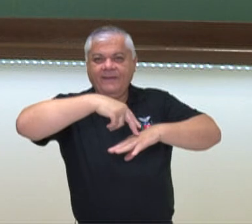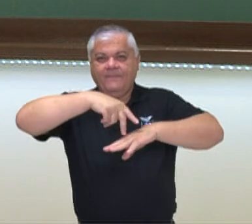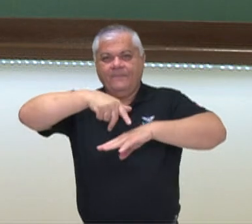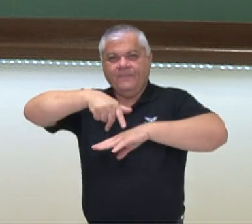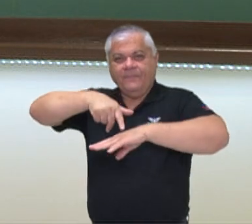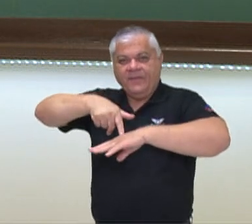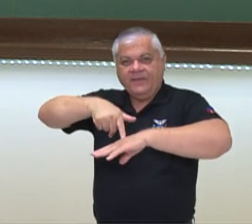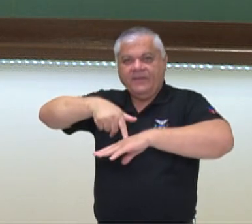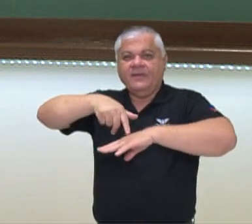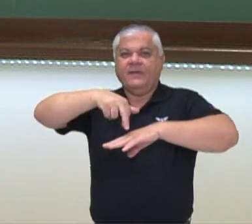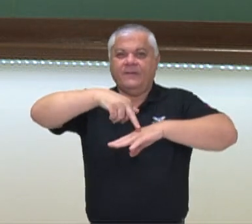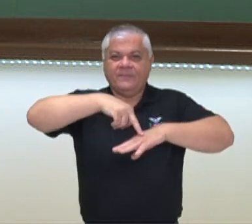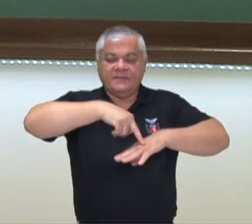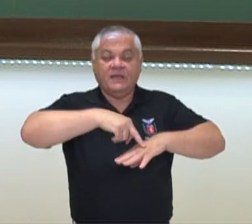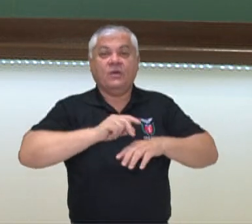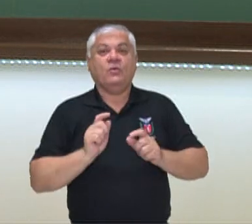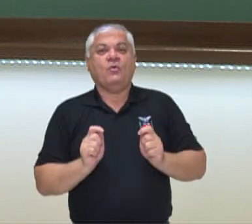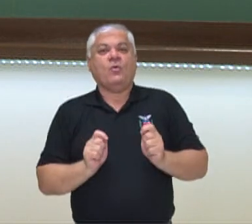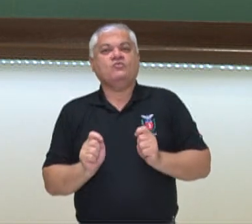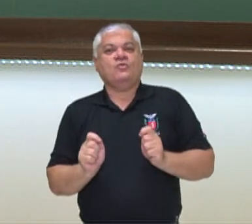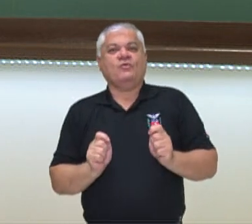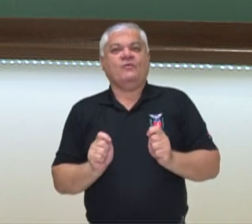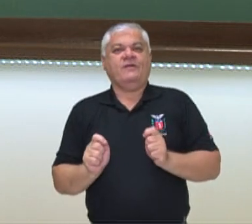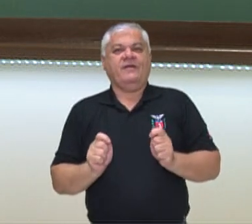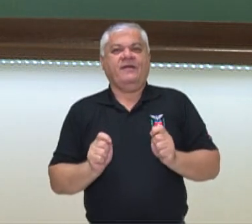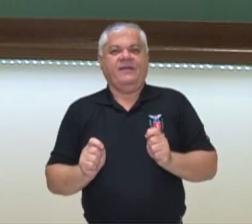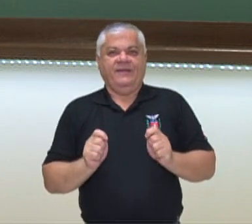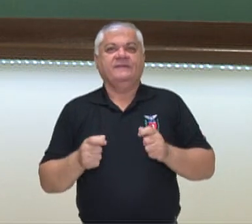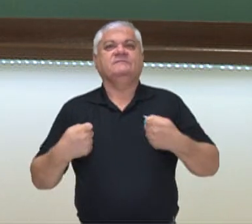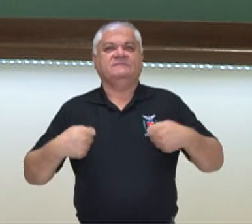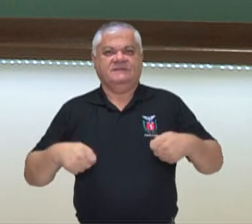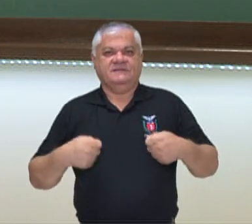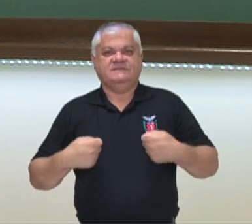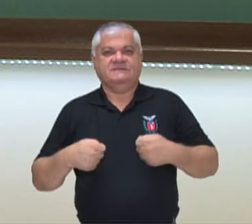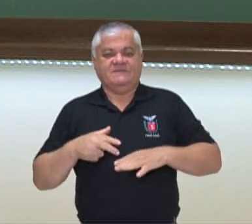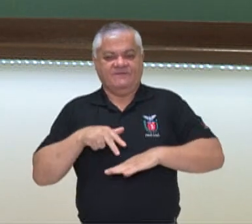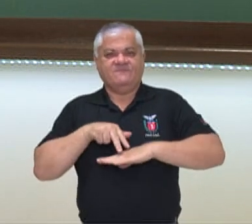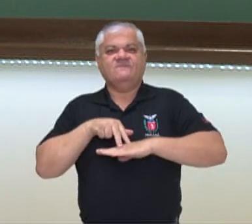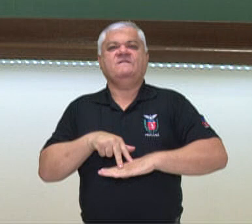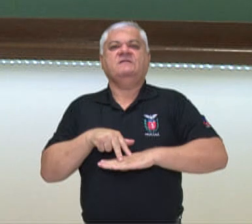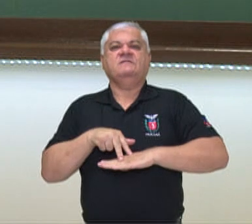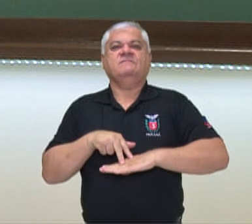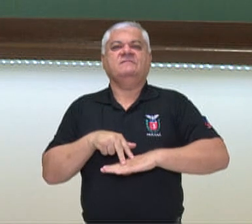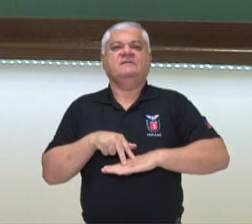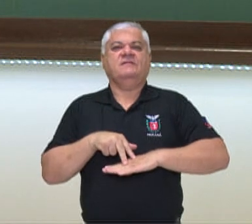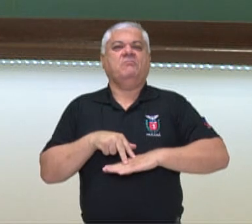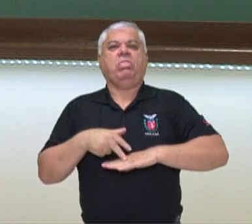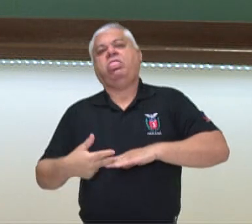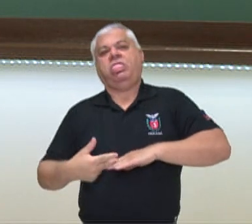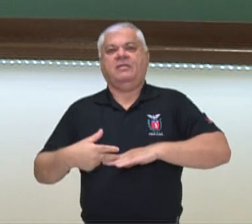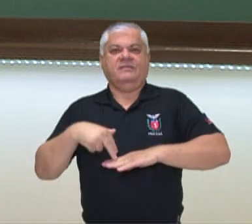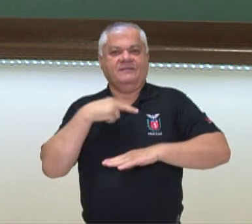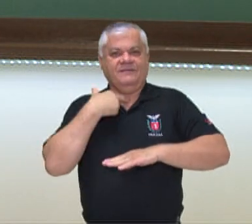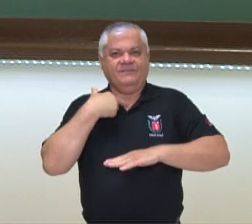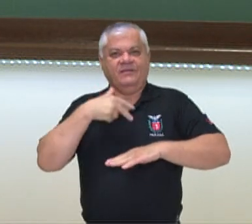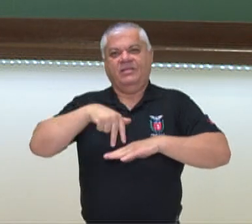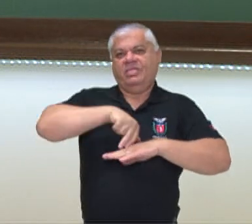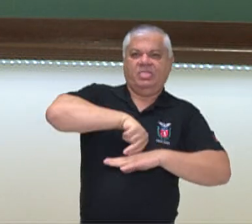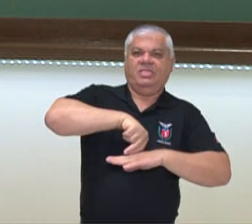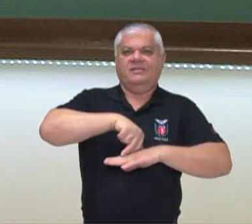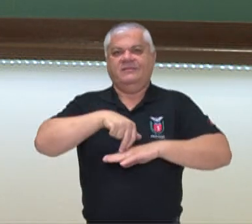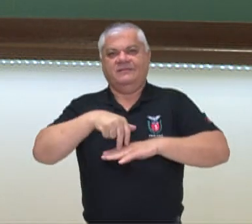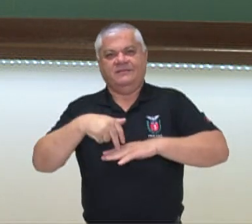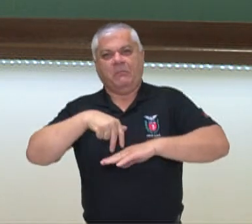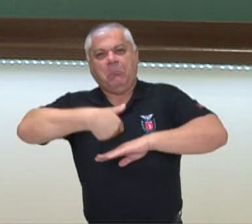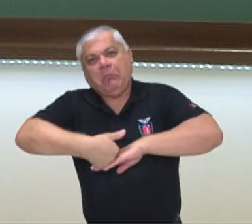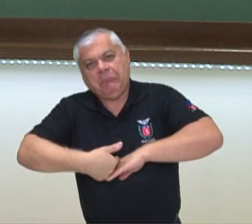que controlar o seu centro de gravidade para manter o seu equilíbrio, ok? E o movimento da